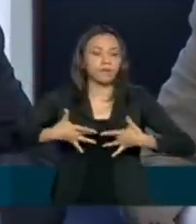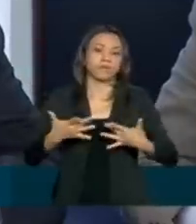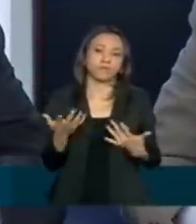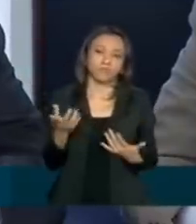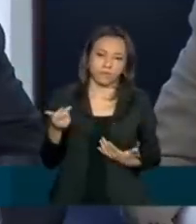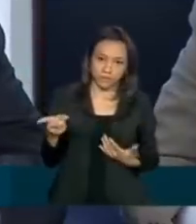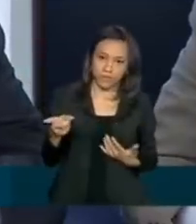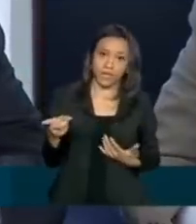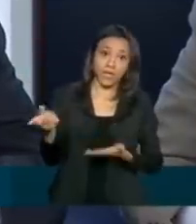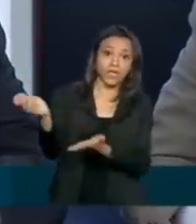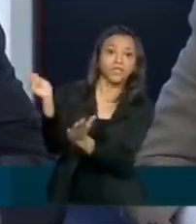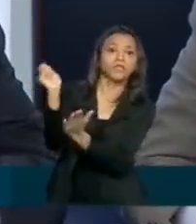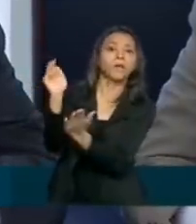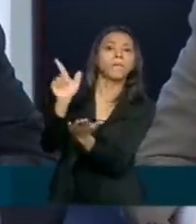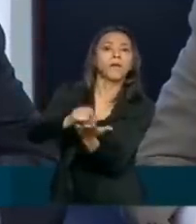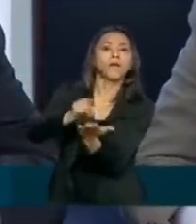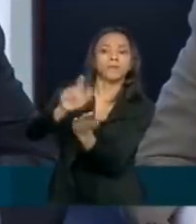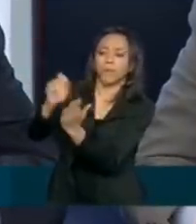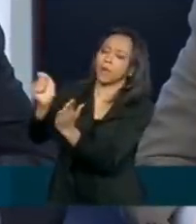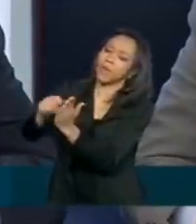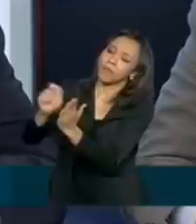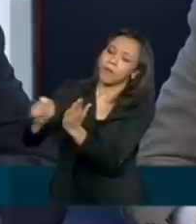de prescrever a melhor medicação.